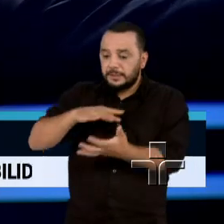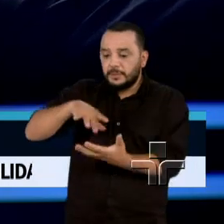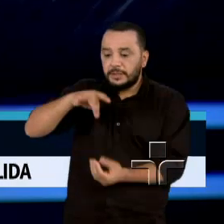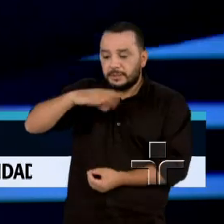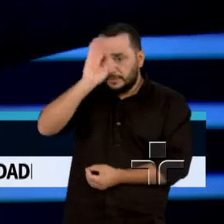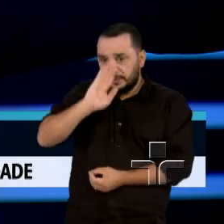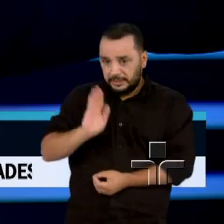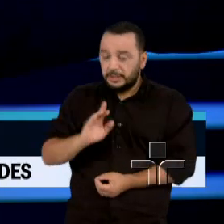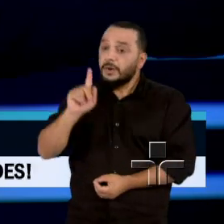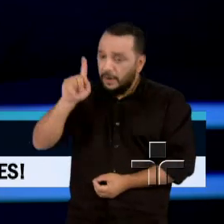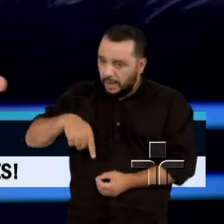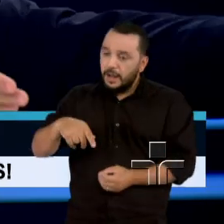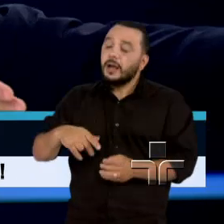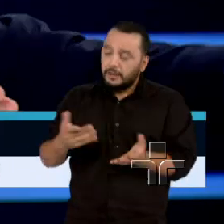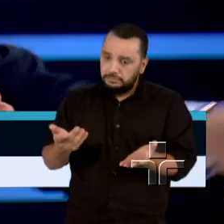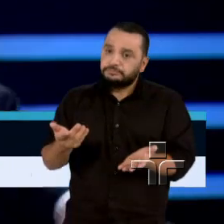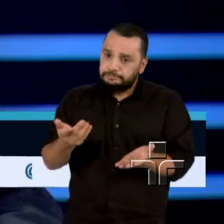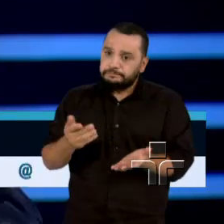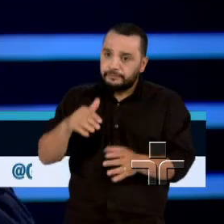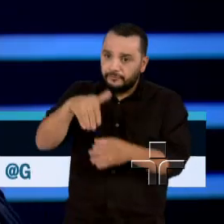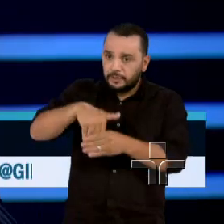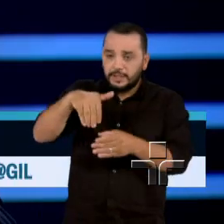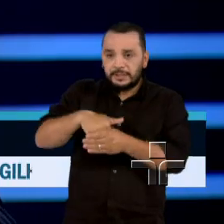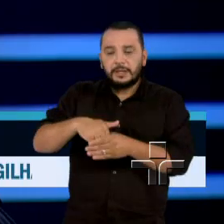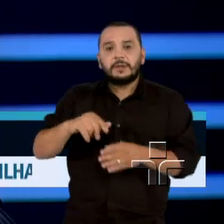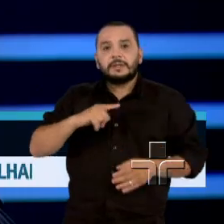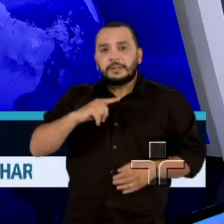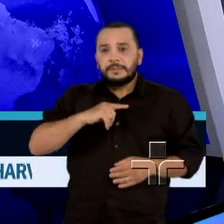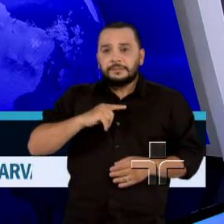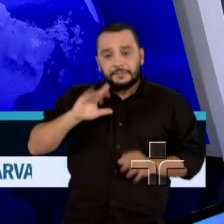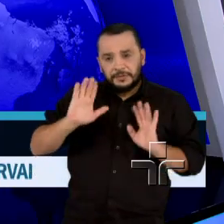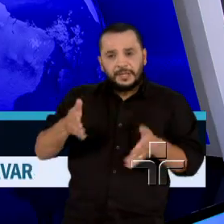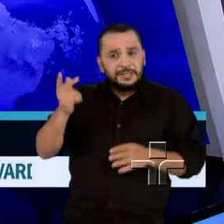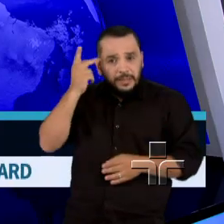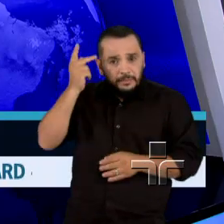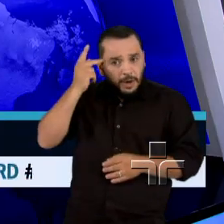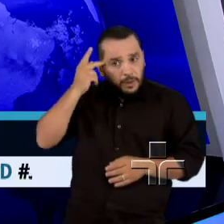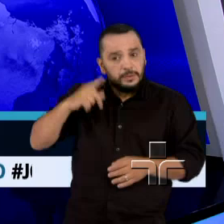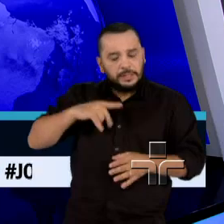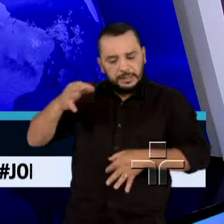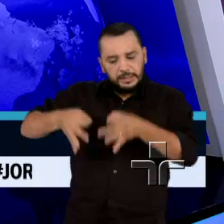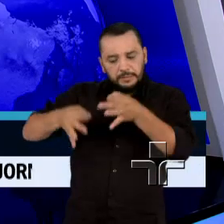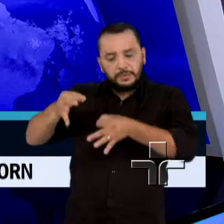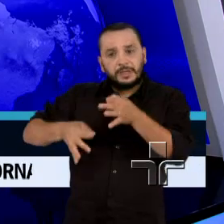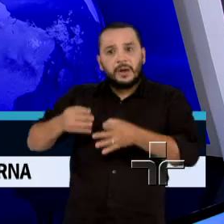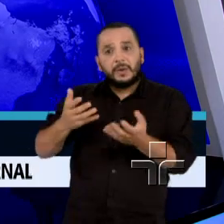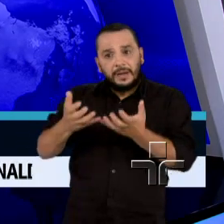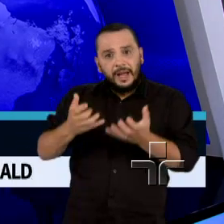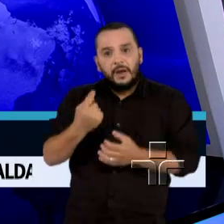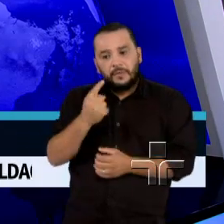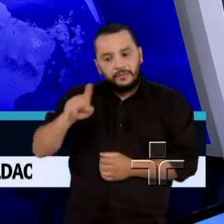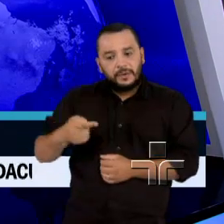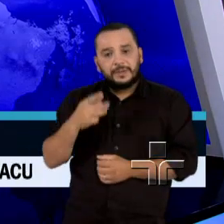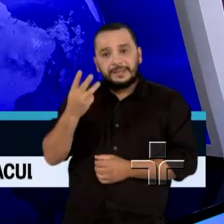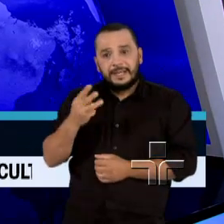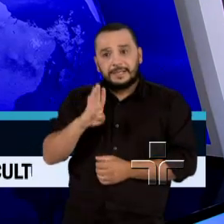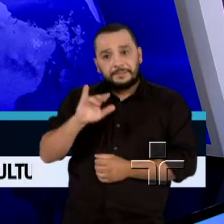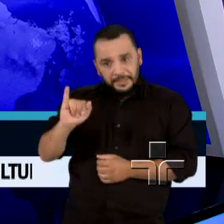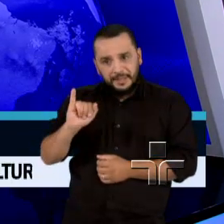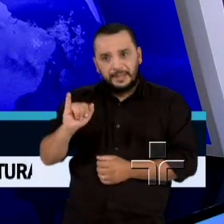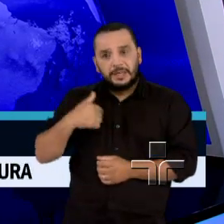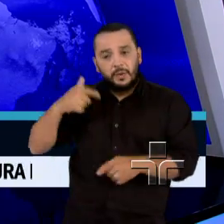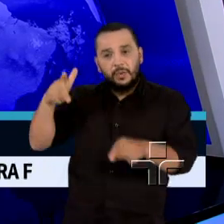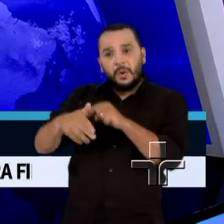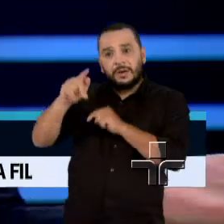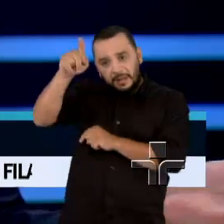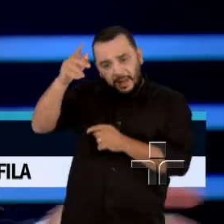por exemplo, no palácio aqui do Tribunal de São Paulo, que estão querendo fazer por 1,3 bi. Corta o